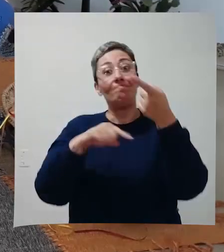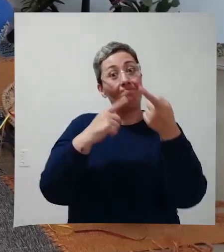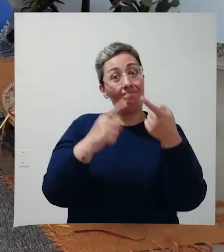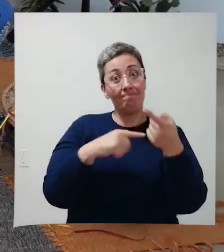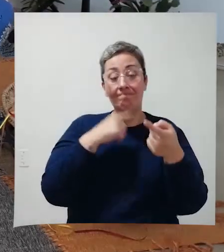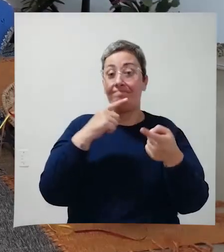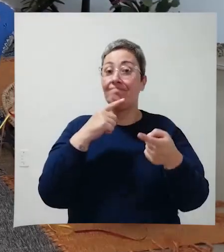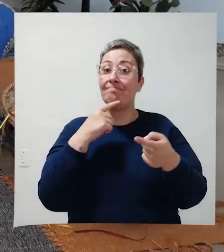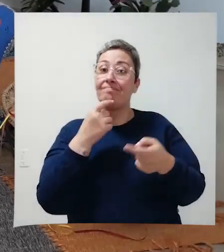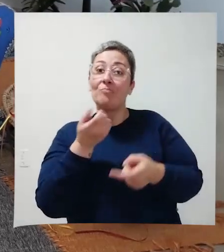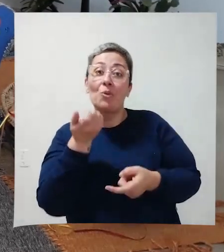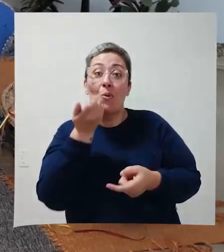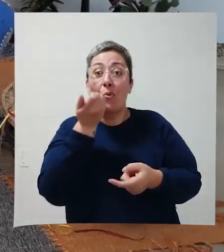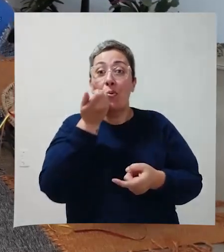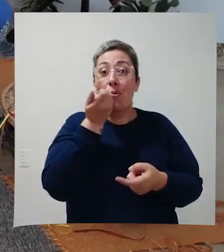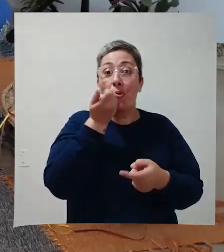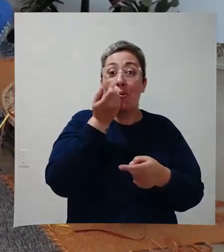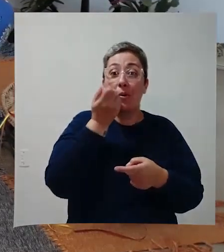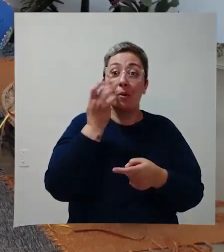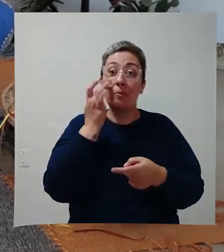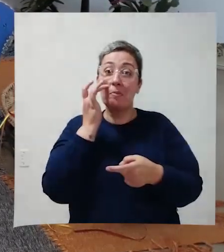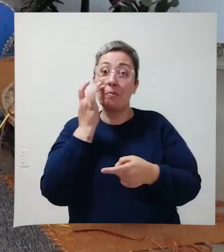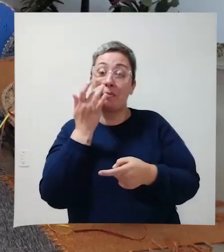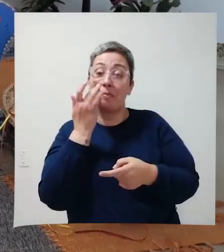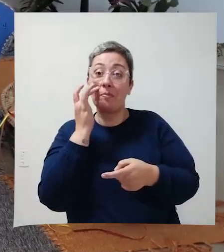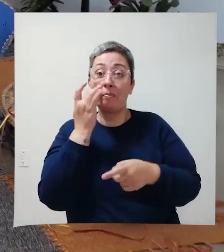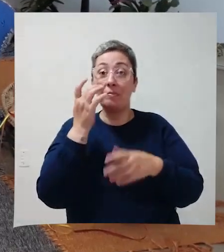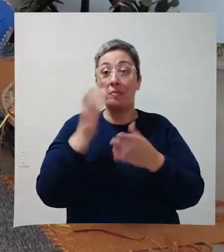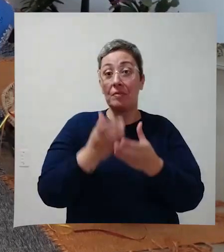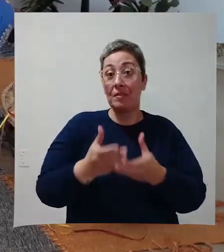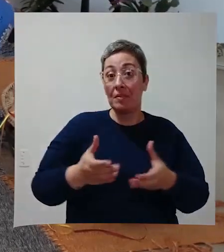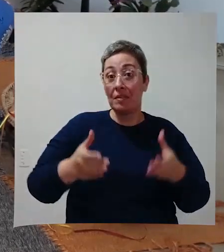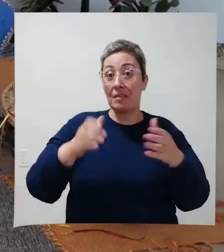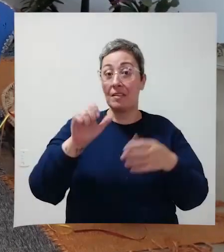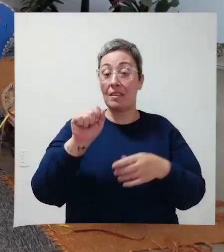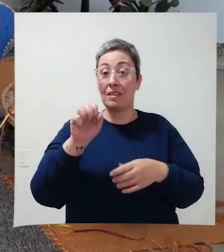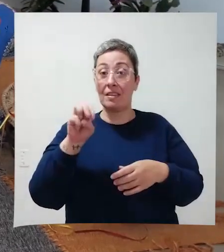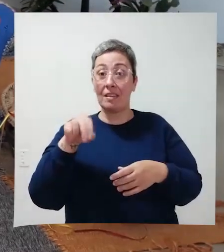ele cai. O cachimbo era de ouro, é de samburá.